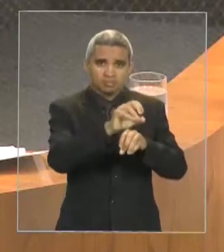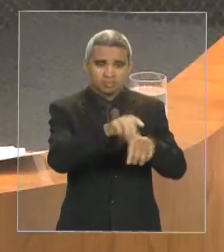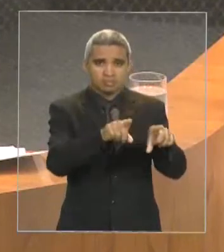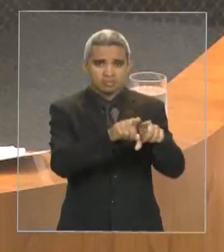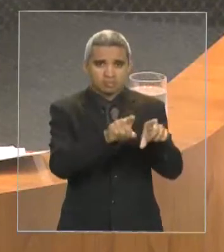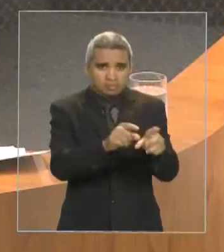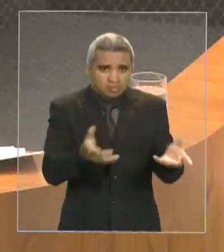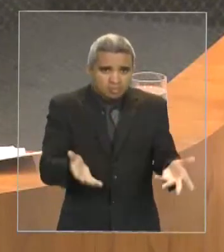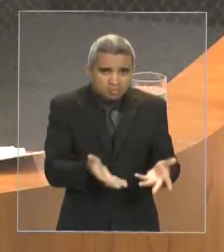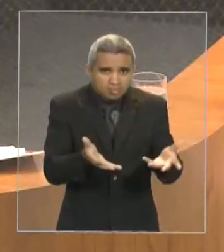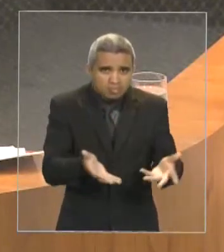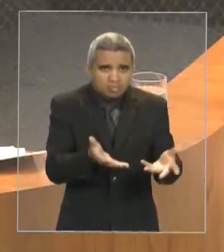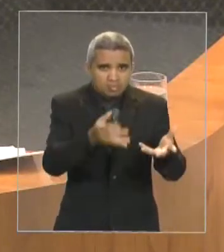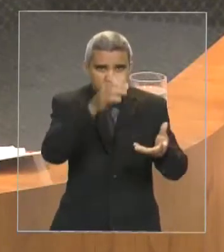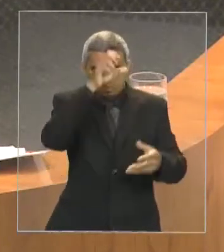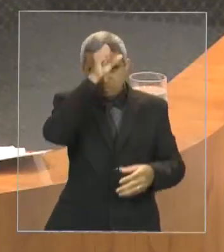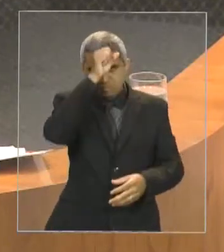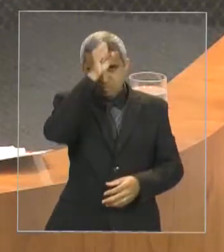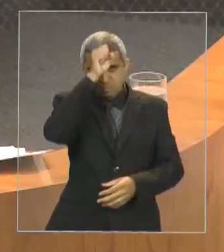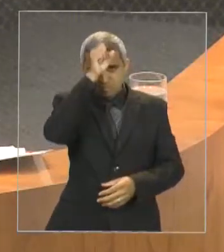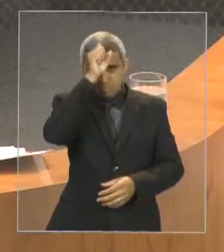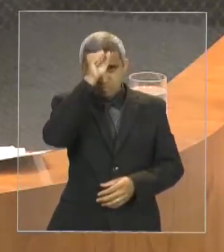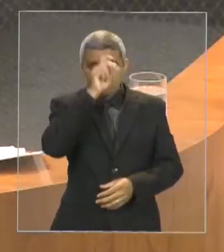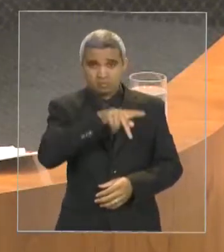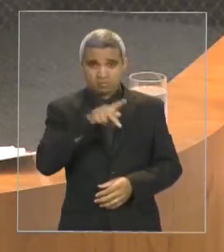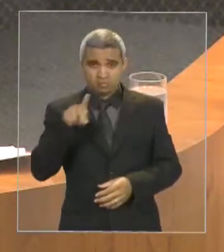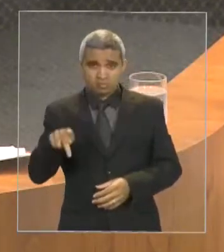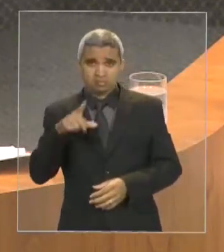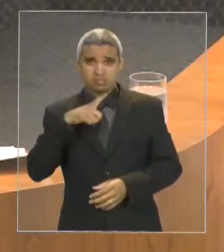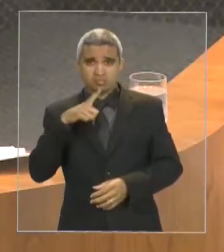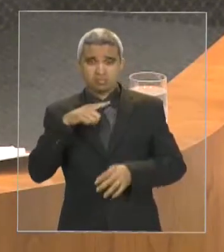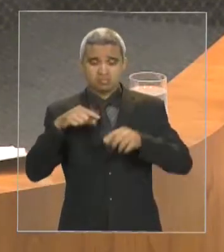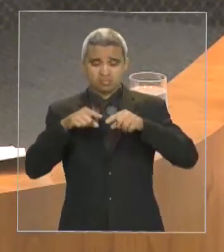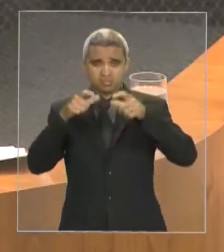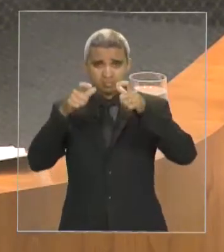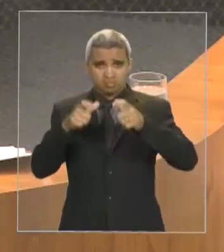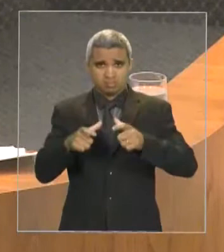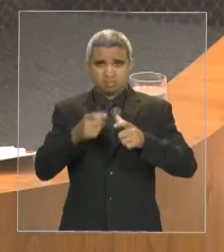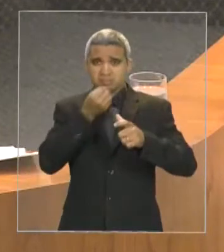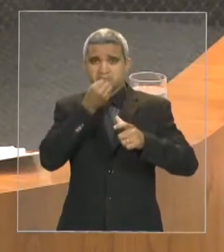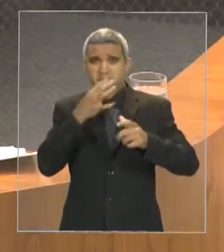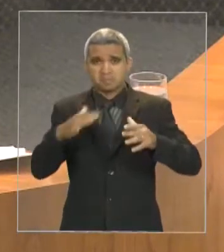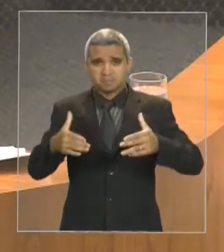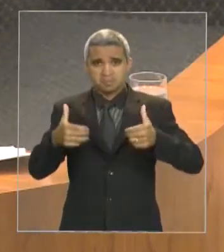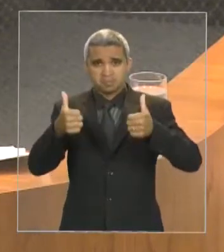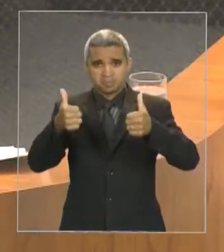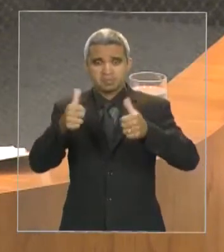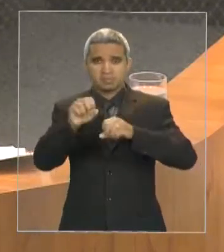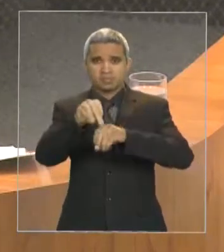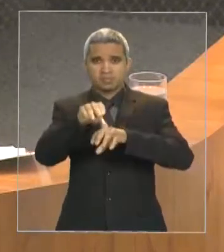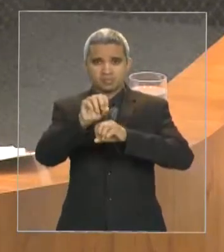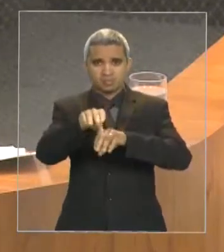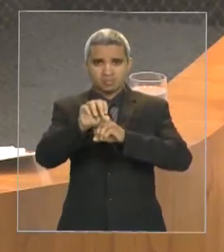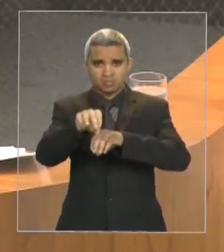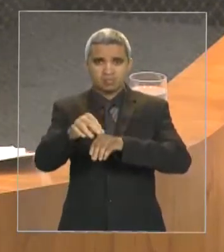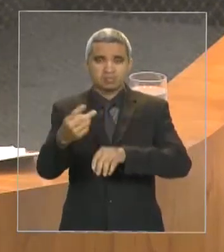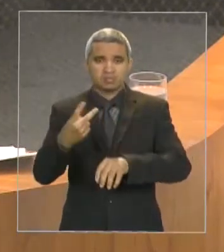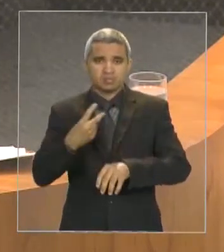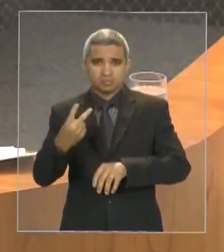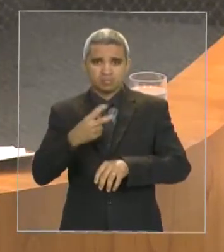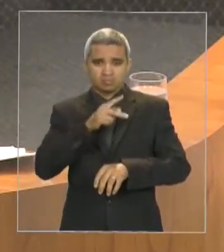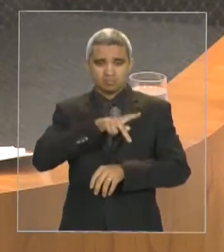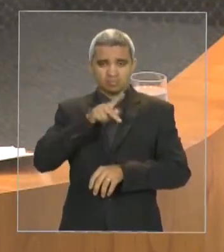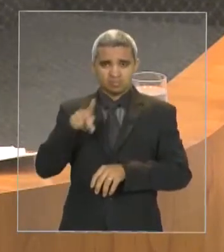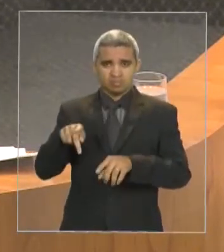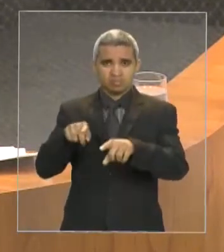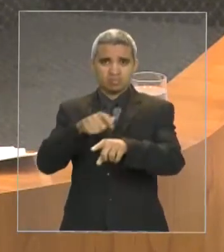para ensinar os alunos e tenha condições estruturais adequadas para o aprendizado, para que ambos alcancem melhores